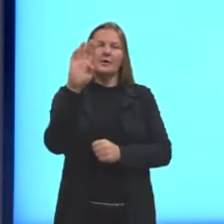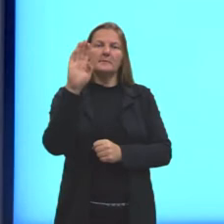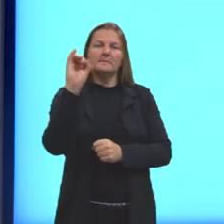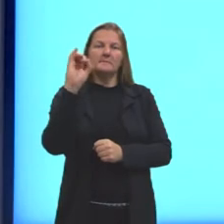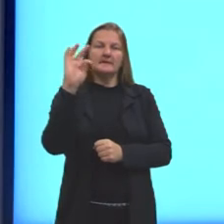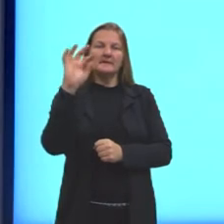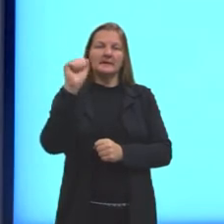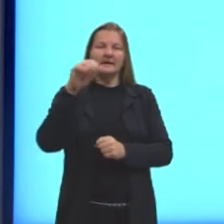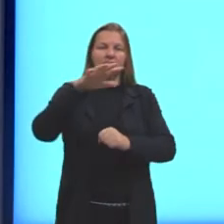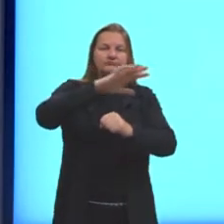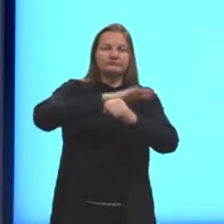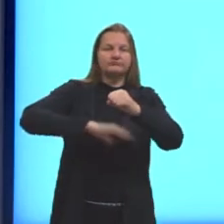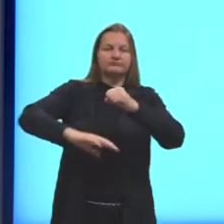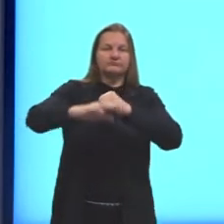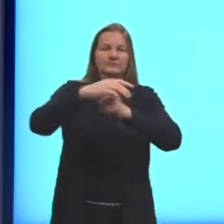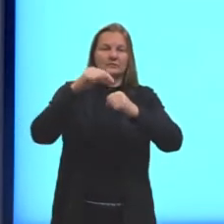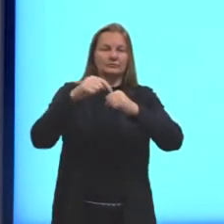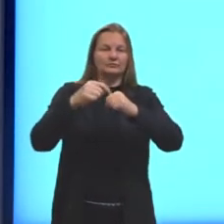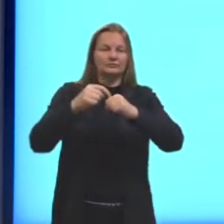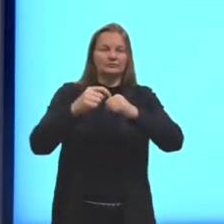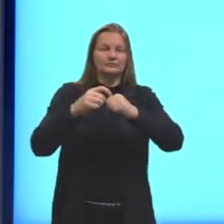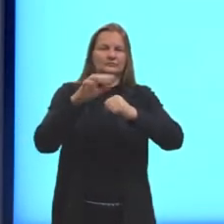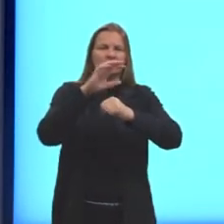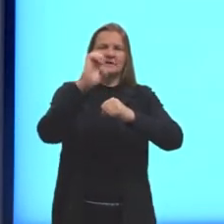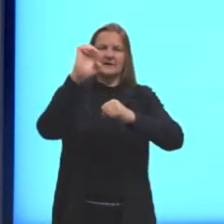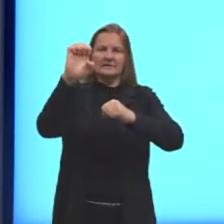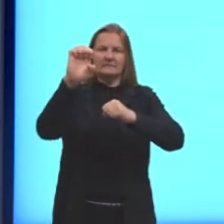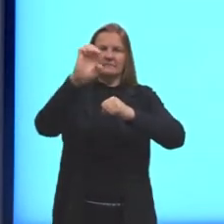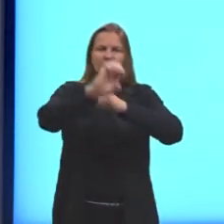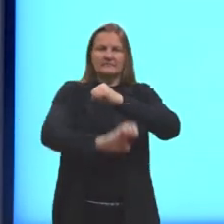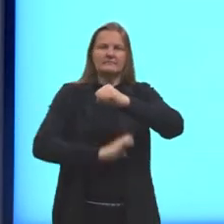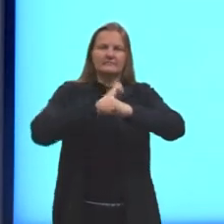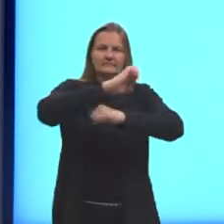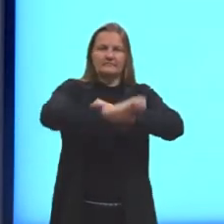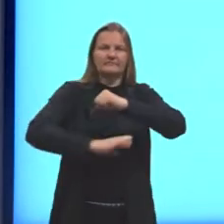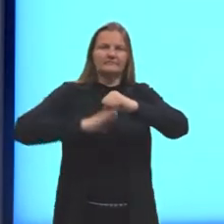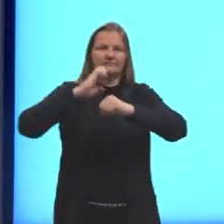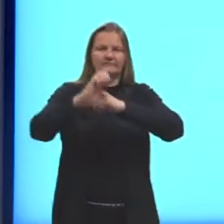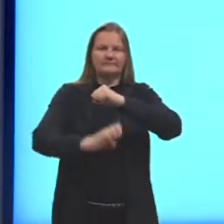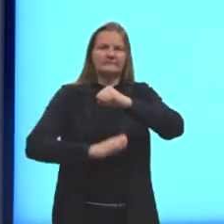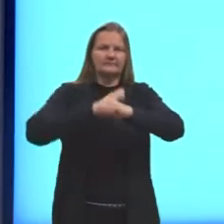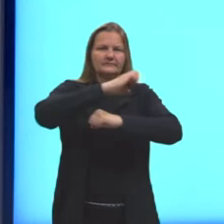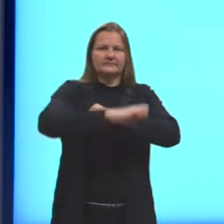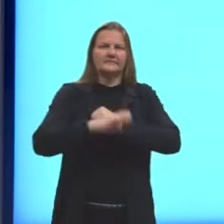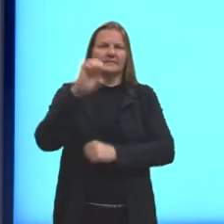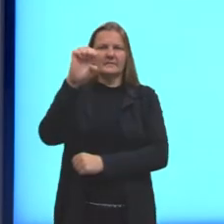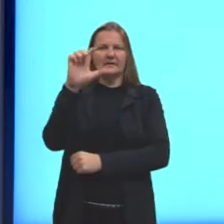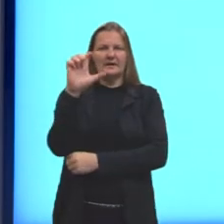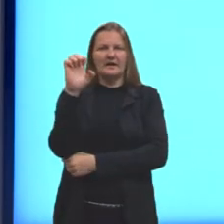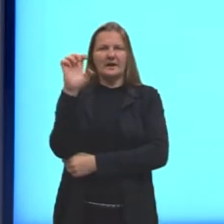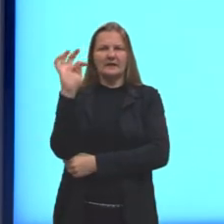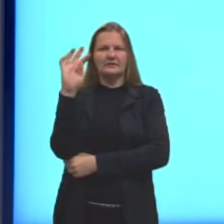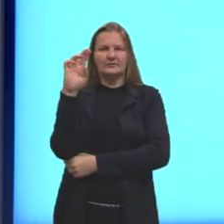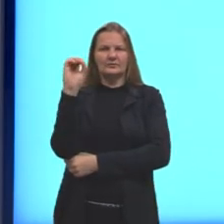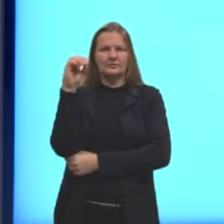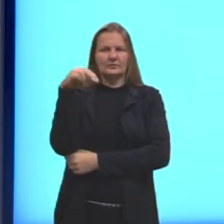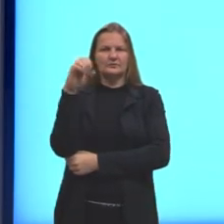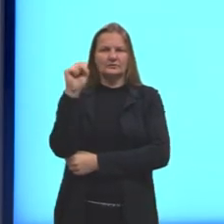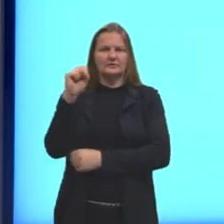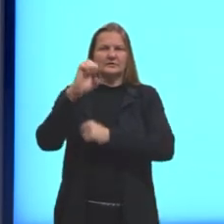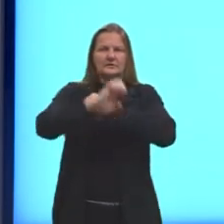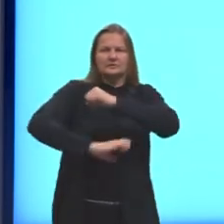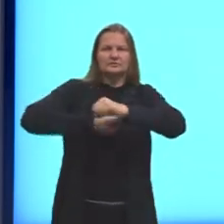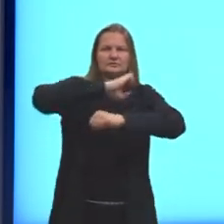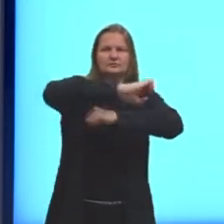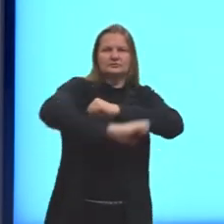que ao redor desse núcleo tá a gente tem os elétrons são vários elétrons né geralmente a gente tem a mesma